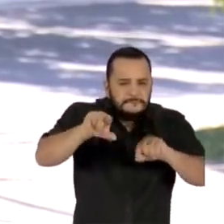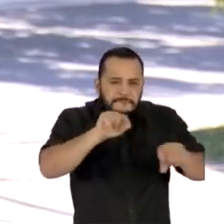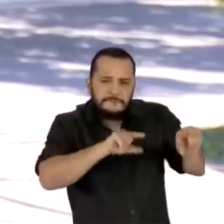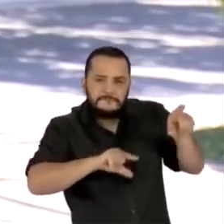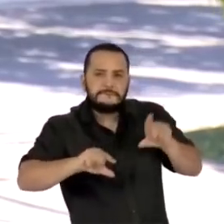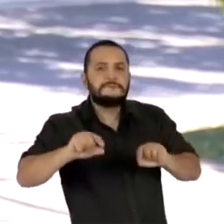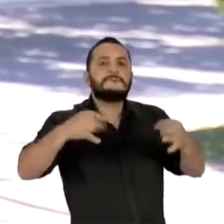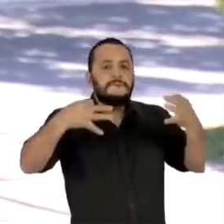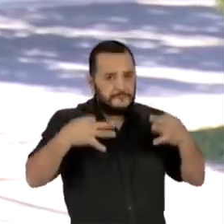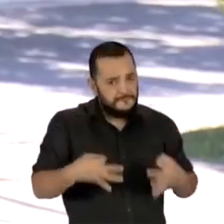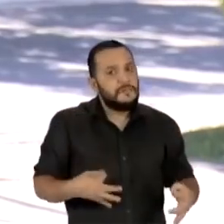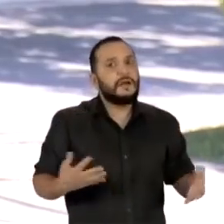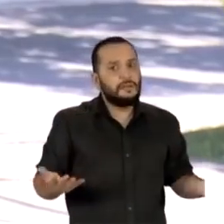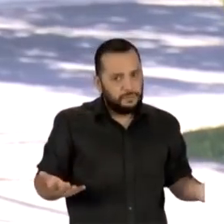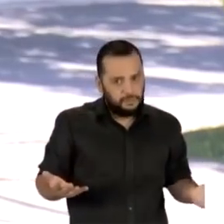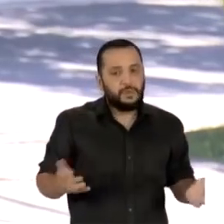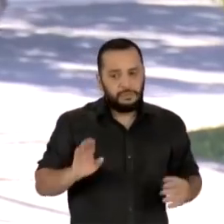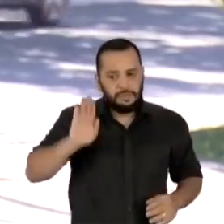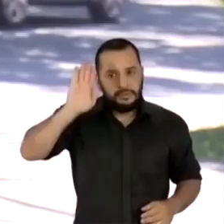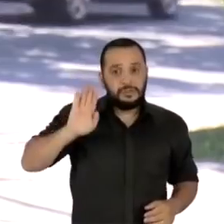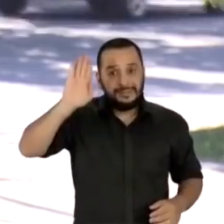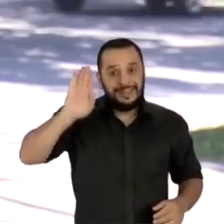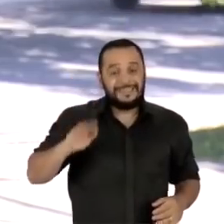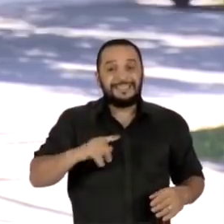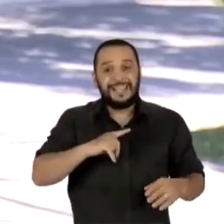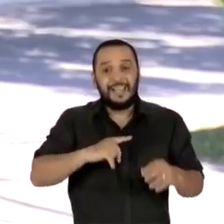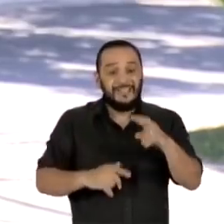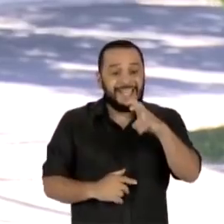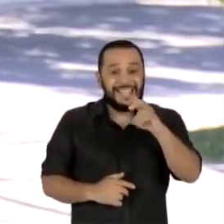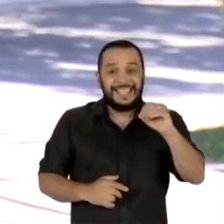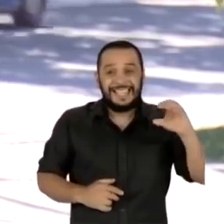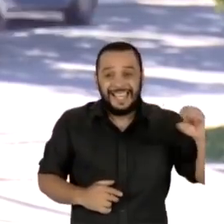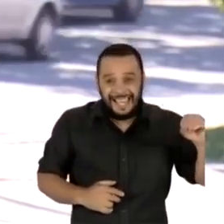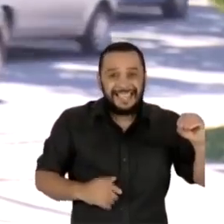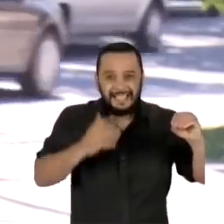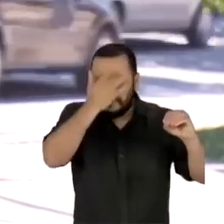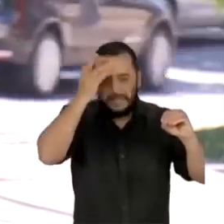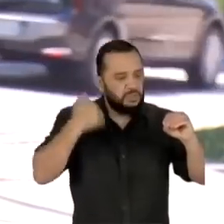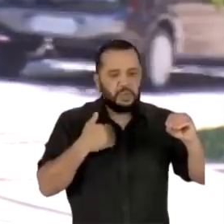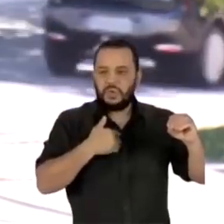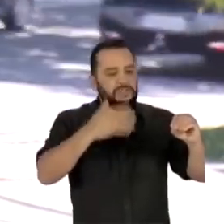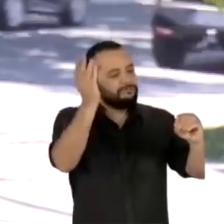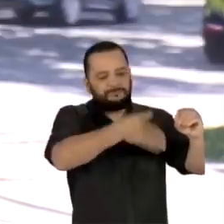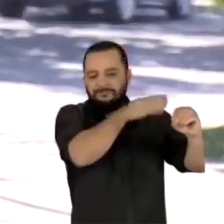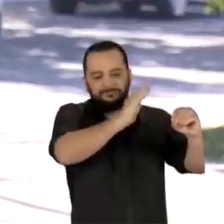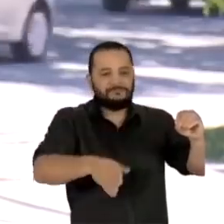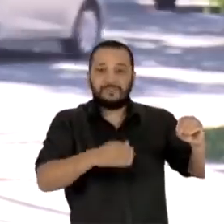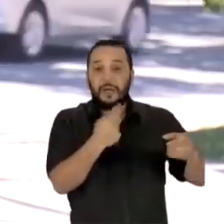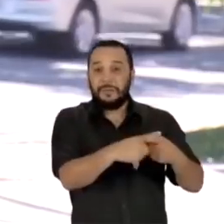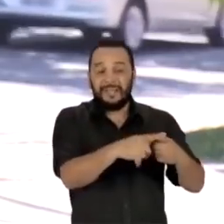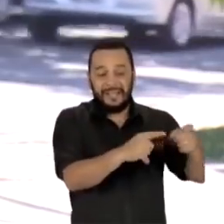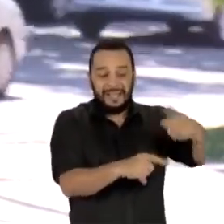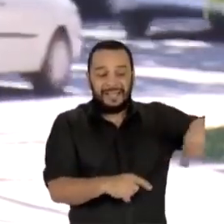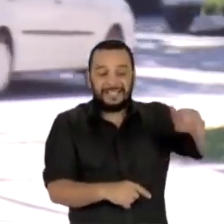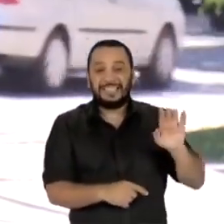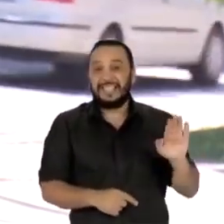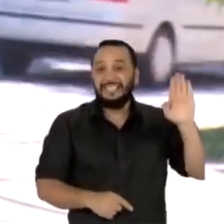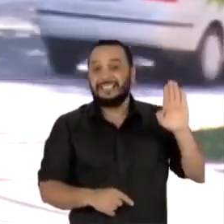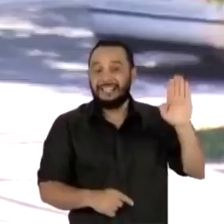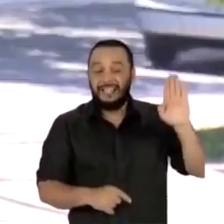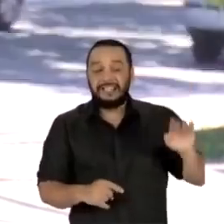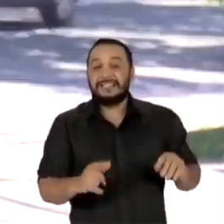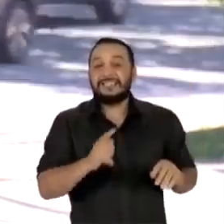mais rigorosa segundo a prefeitura quase 500 inscrições foram indeferidas porque os candidatos